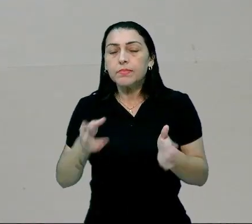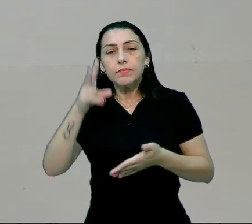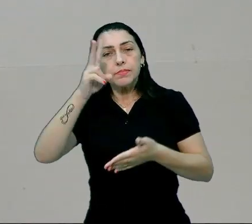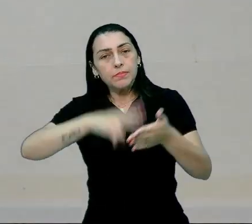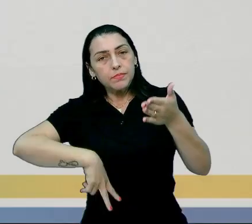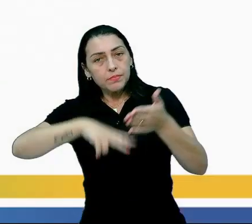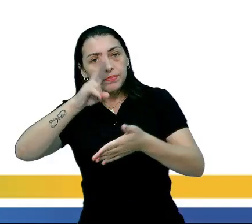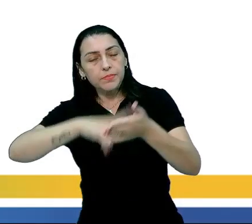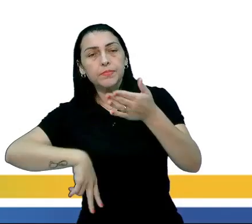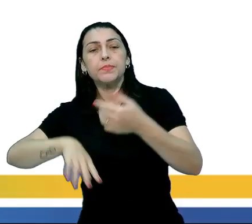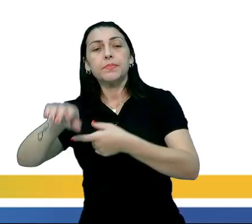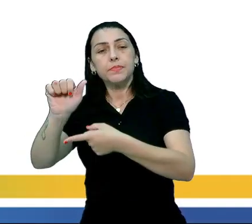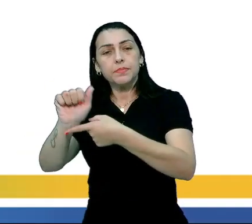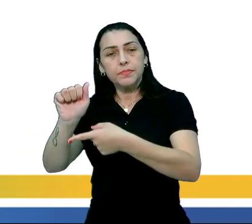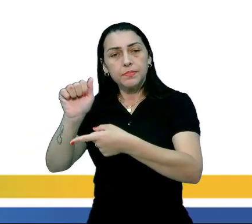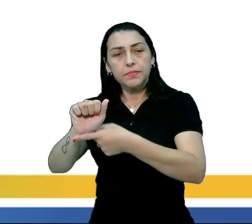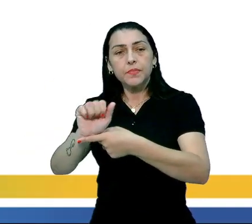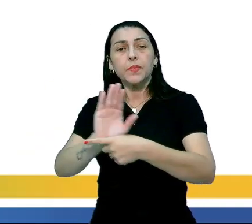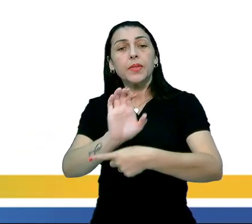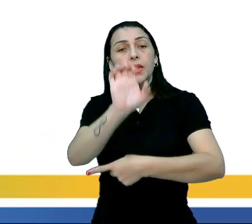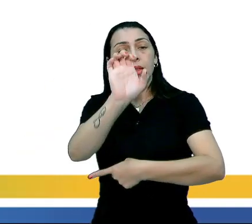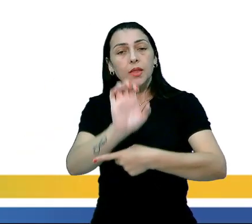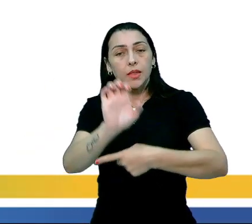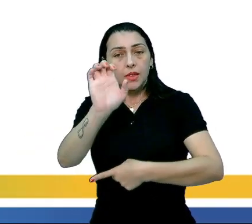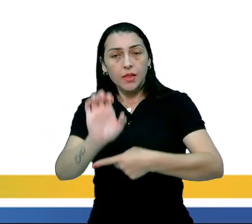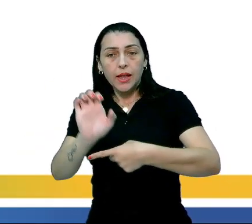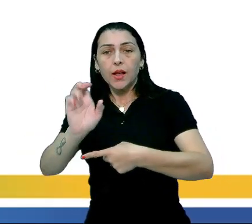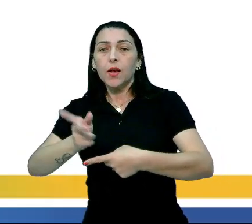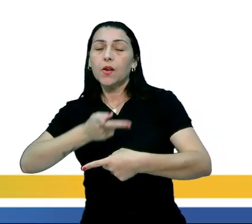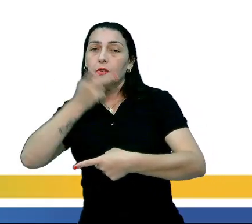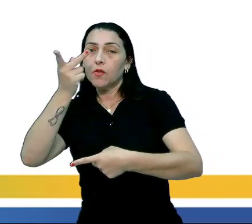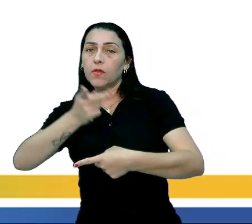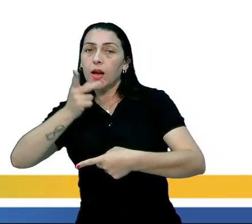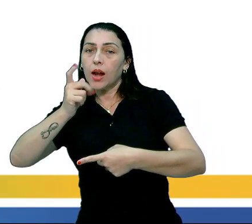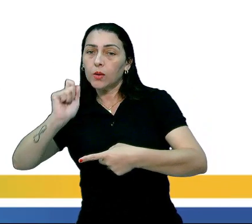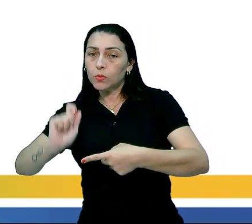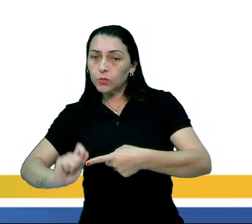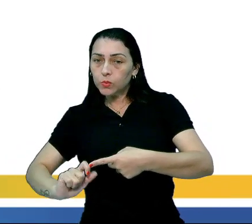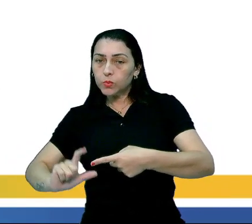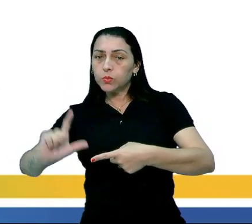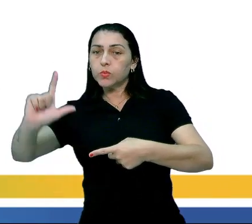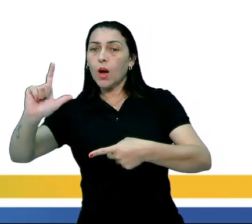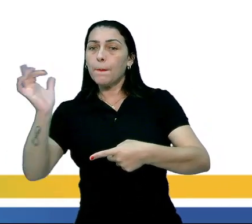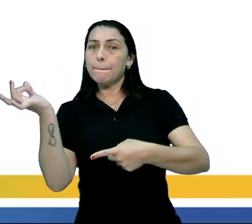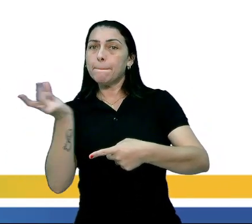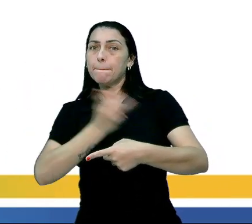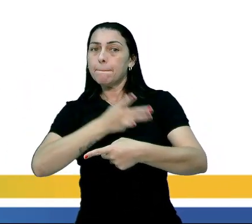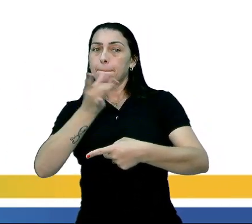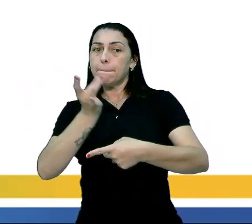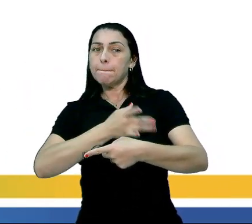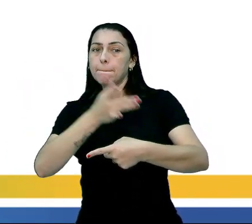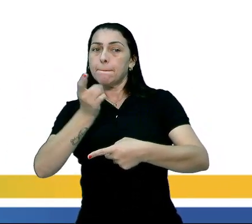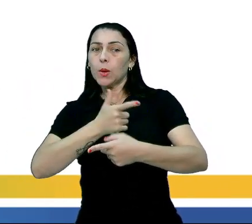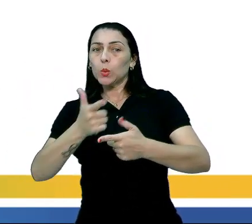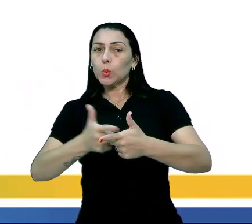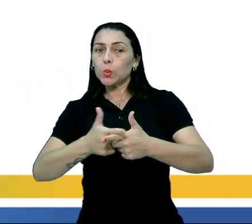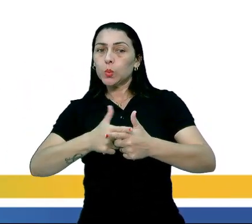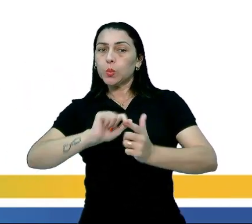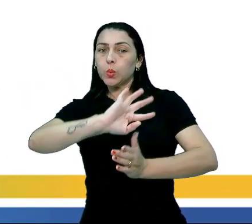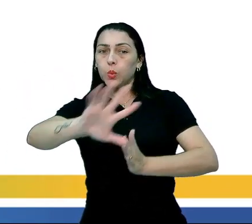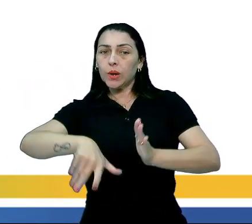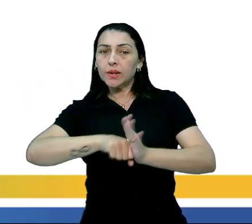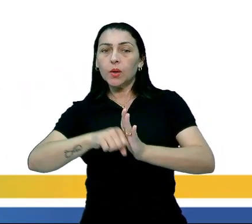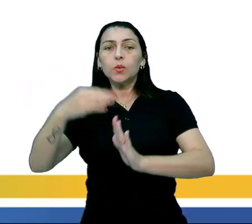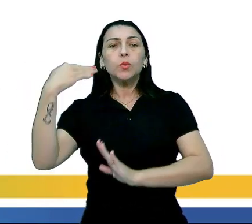as alternativas. Na letra A diz assim, dados estatísticos quando se fala do aumento assustador